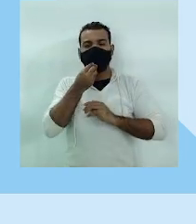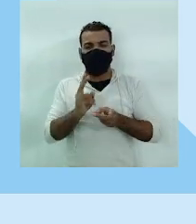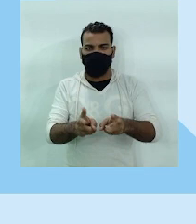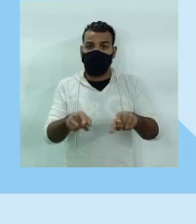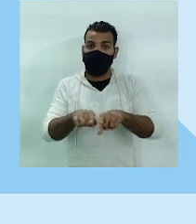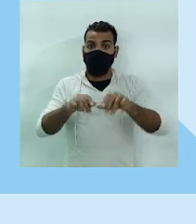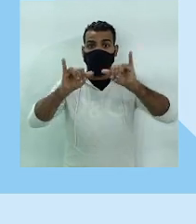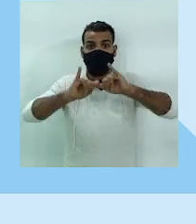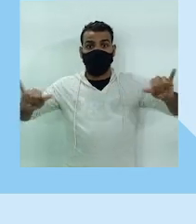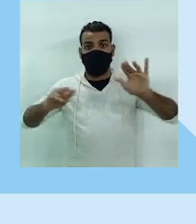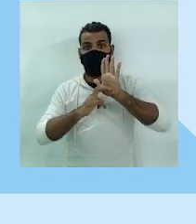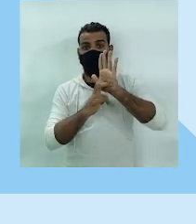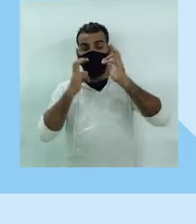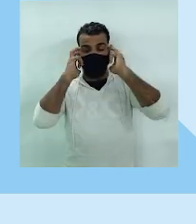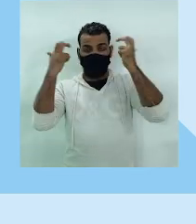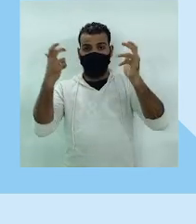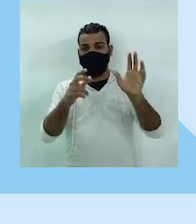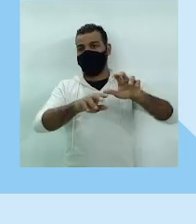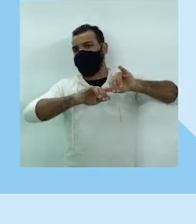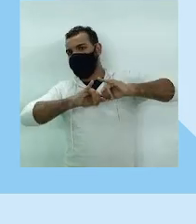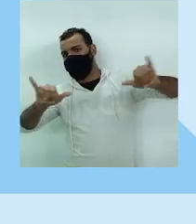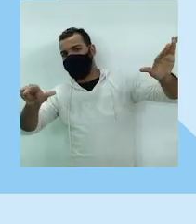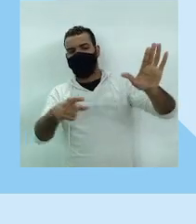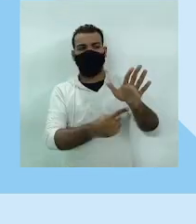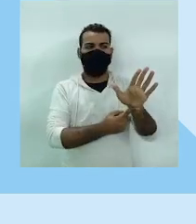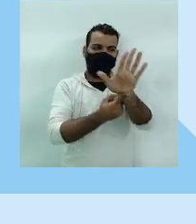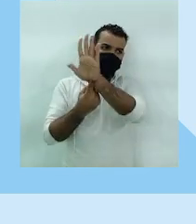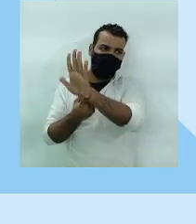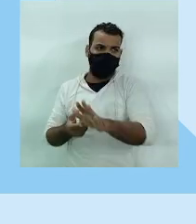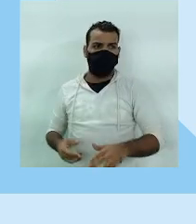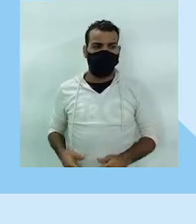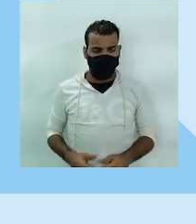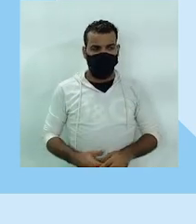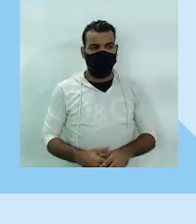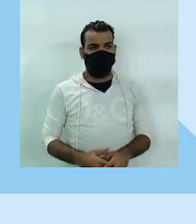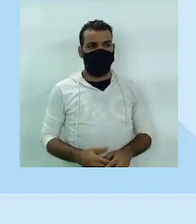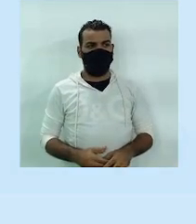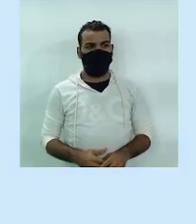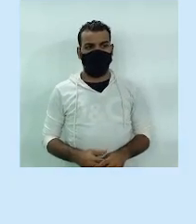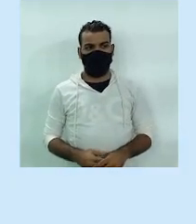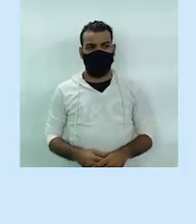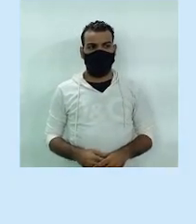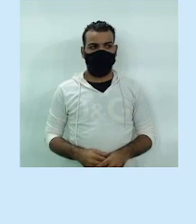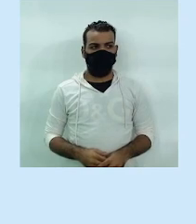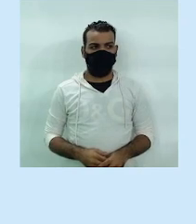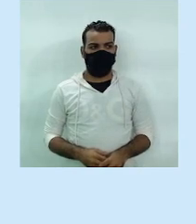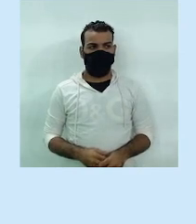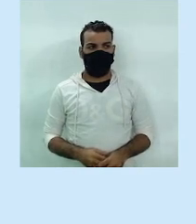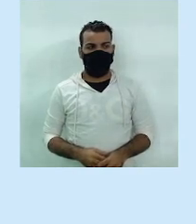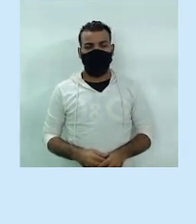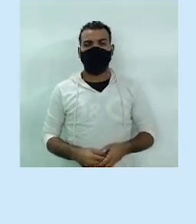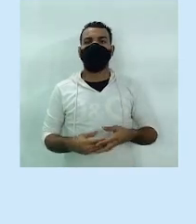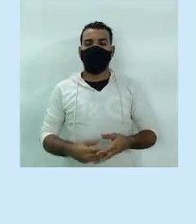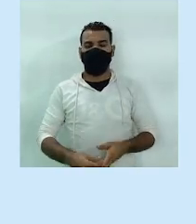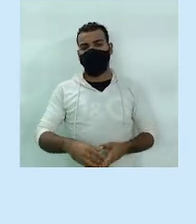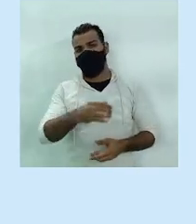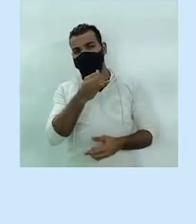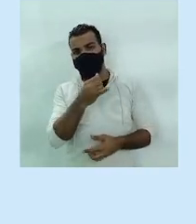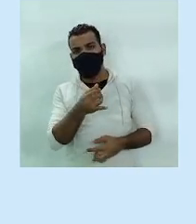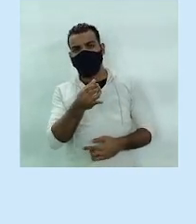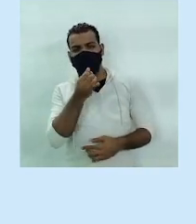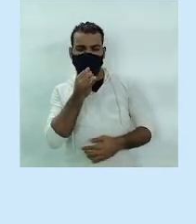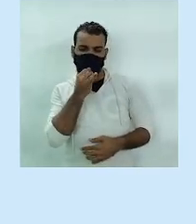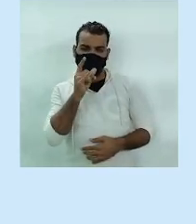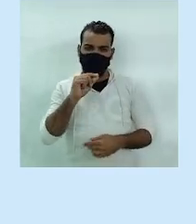a cosmologia. Né? Então, temos como exemplo, né, os descendentes dos Guaranis